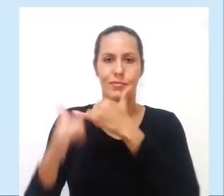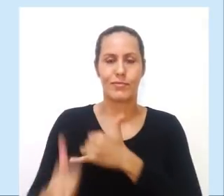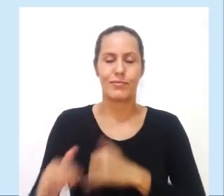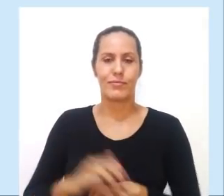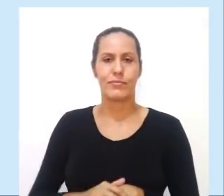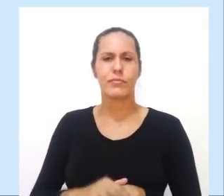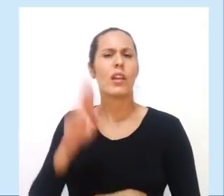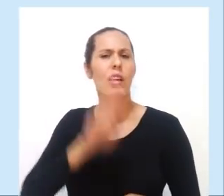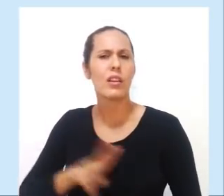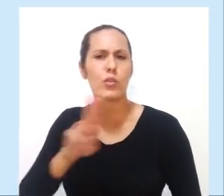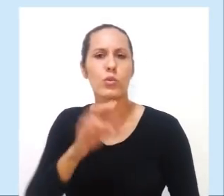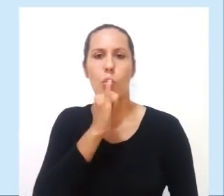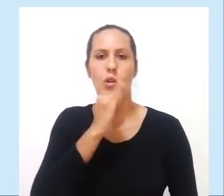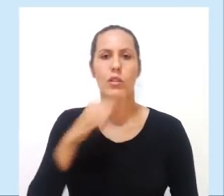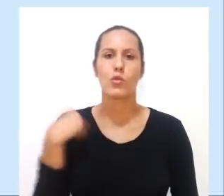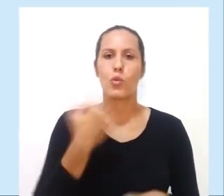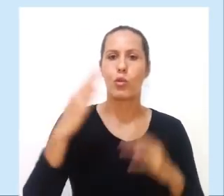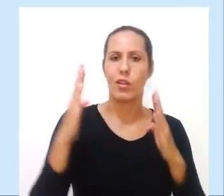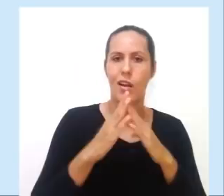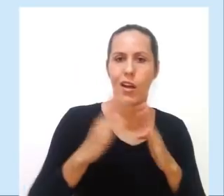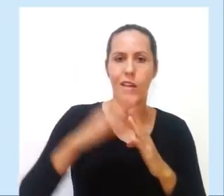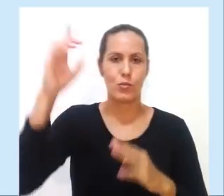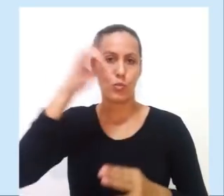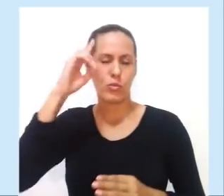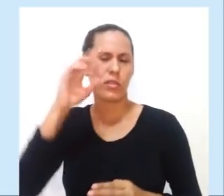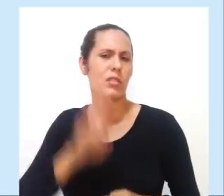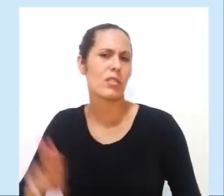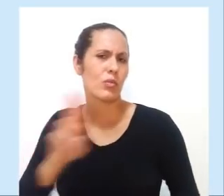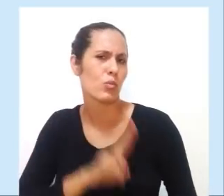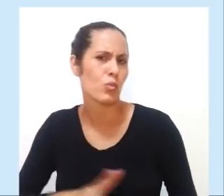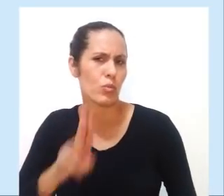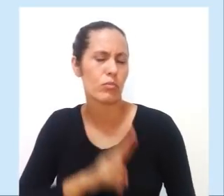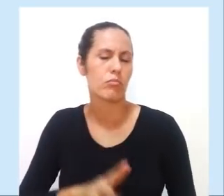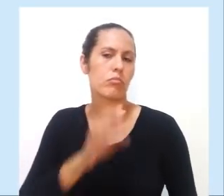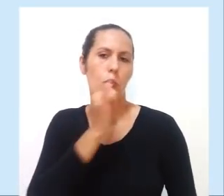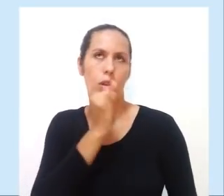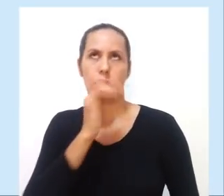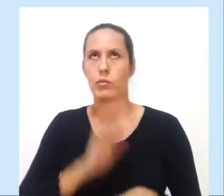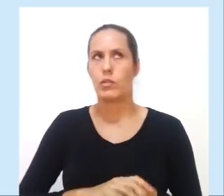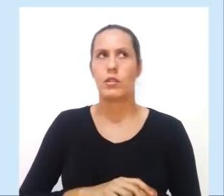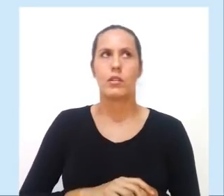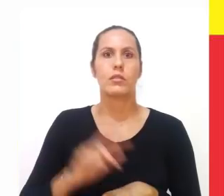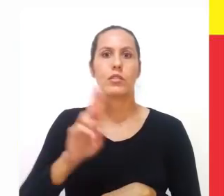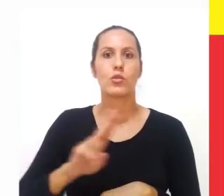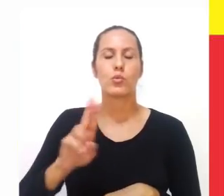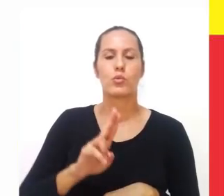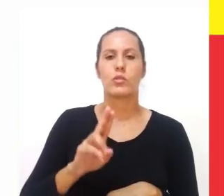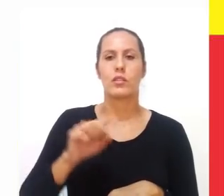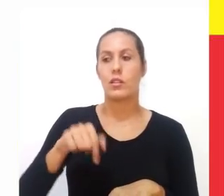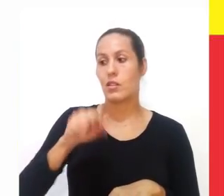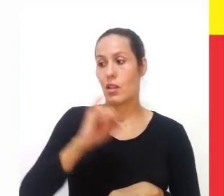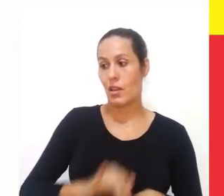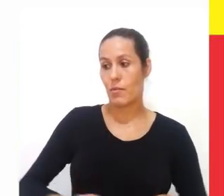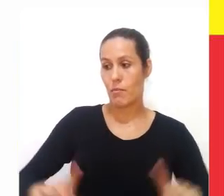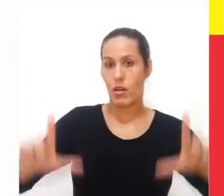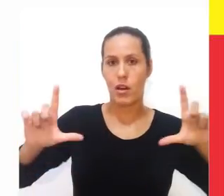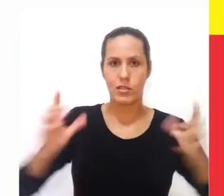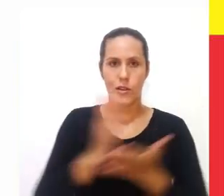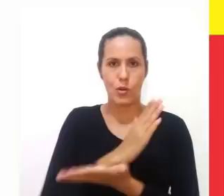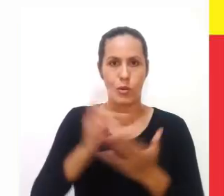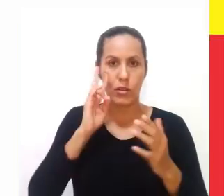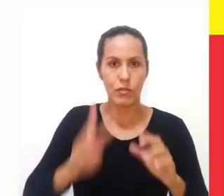e utilizamos em aparelhos no nosso dia a dia. Aparelhos domésticos. Por exemplo, nós temos aí na imagem